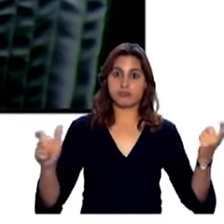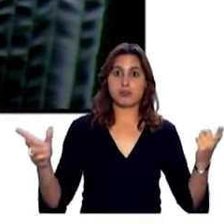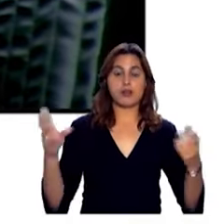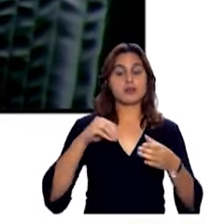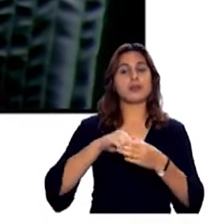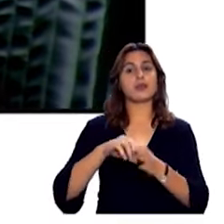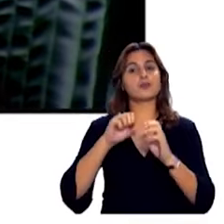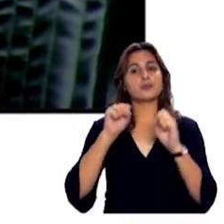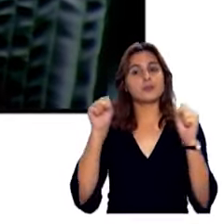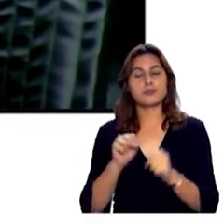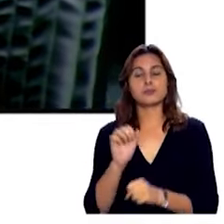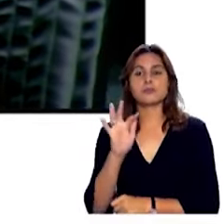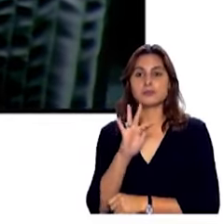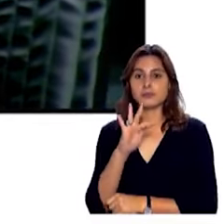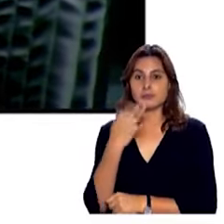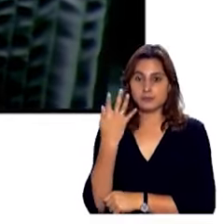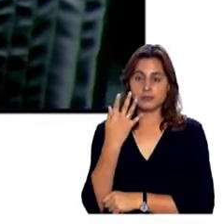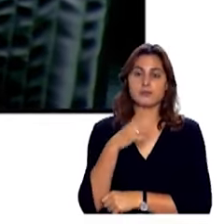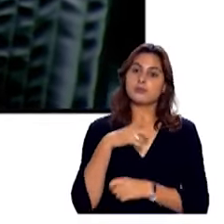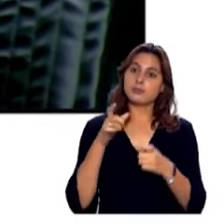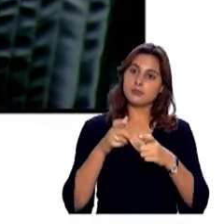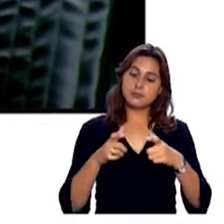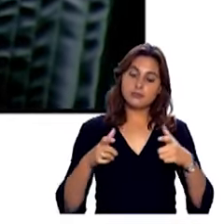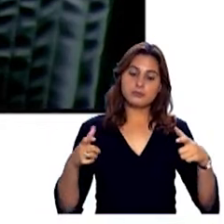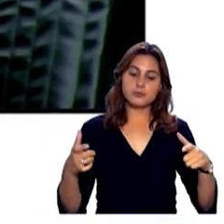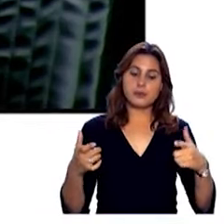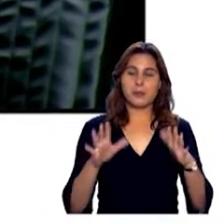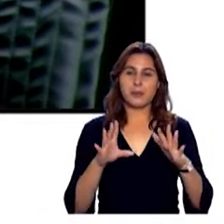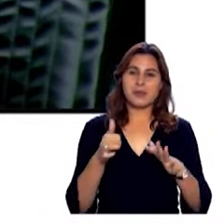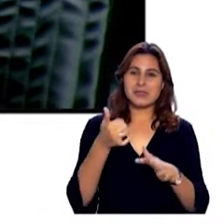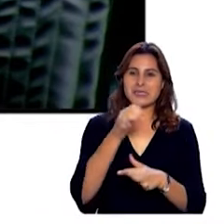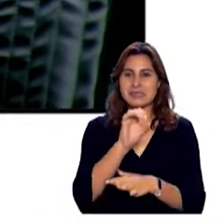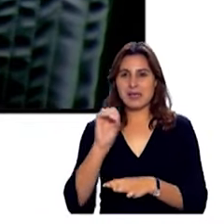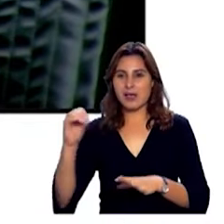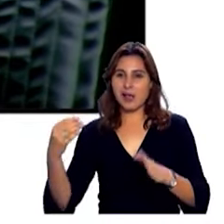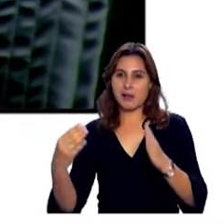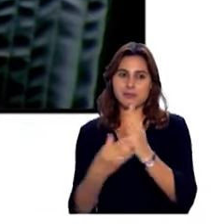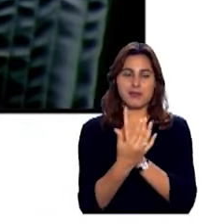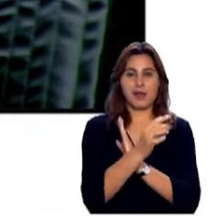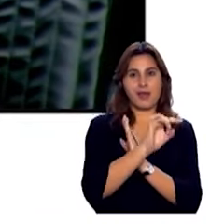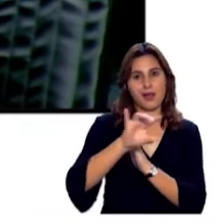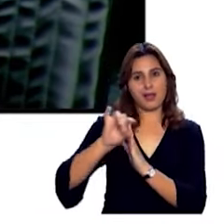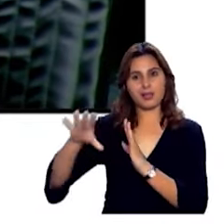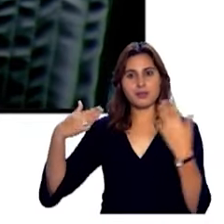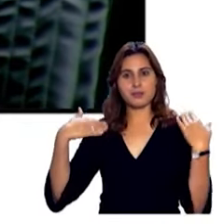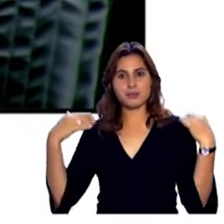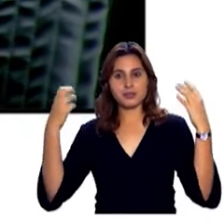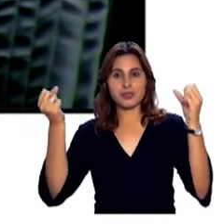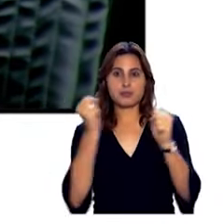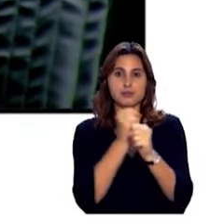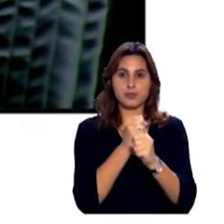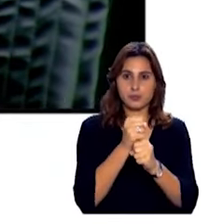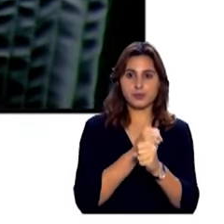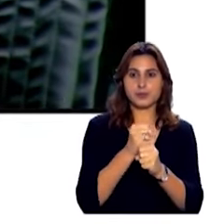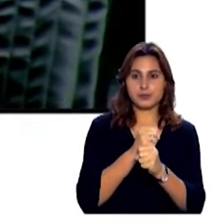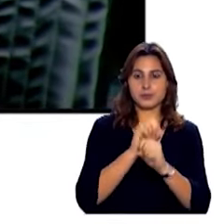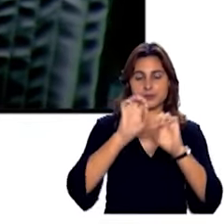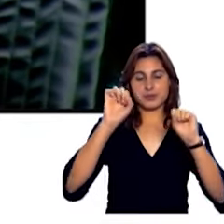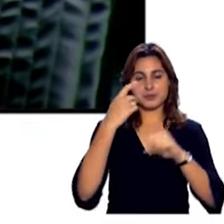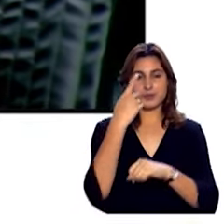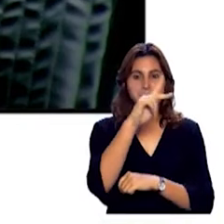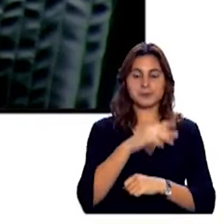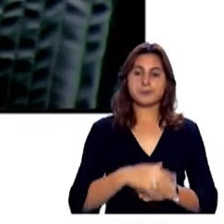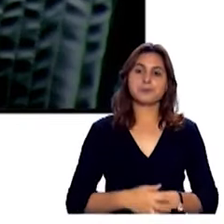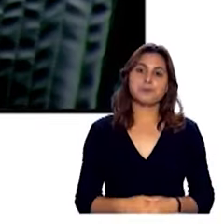luz dessa proporção seria alguma coisa como 100 casos por magistrados para ser julgados por ano naquele tribunal né no modelo